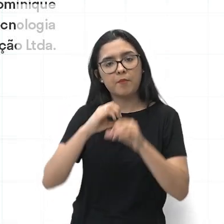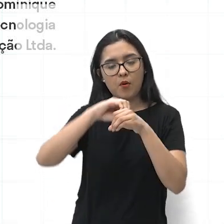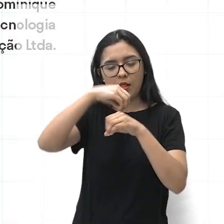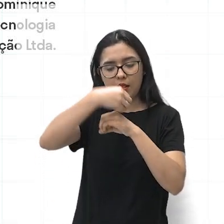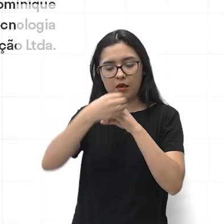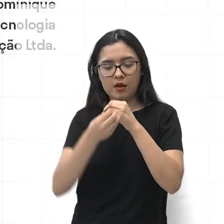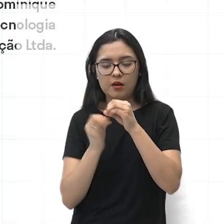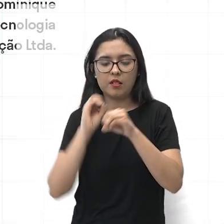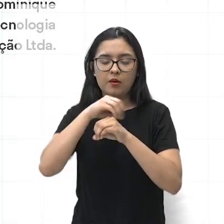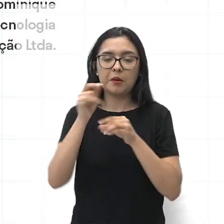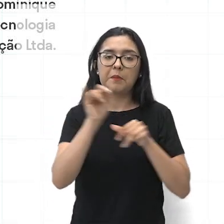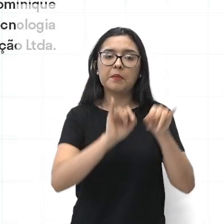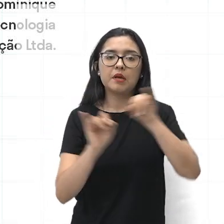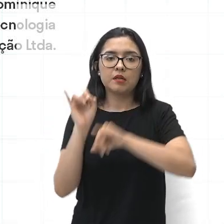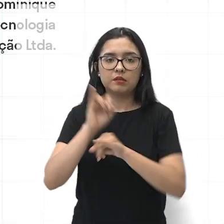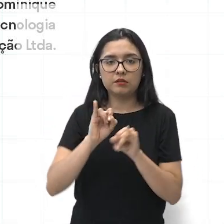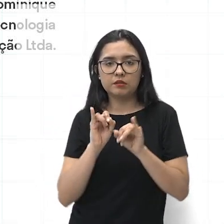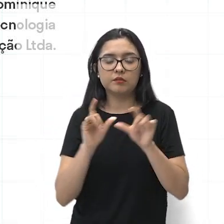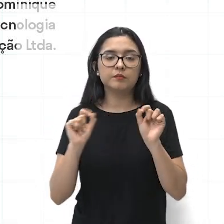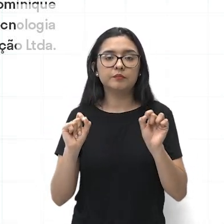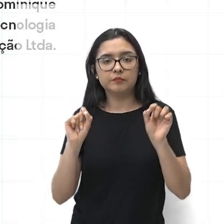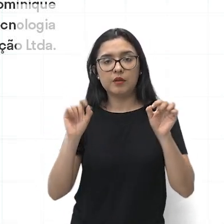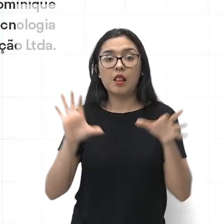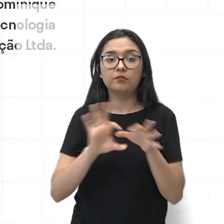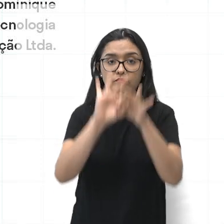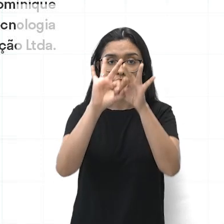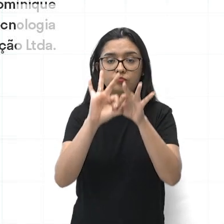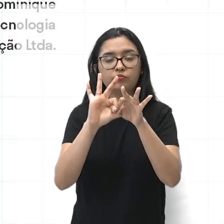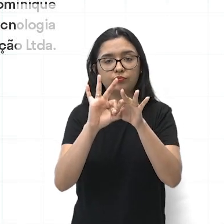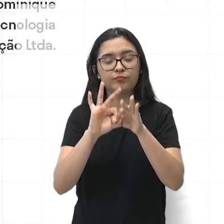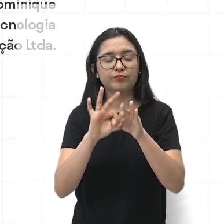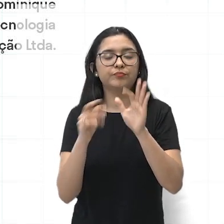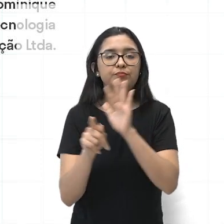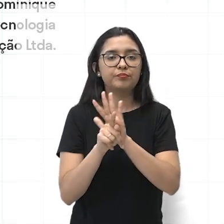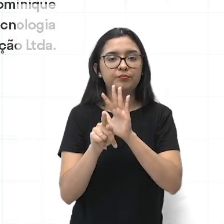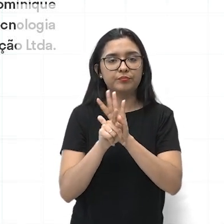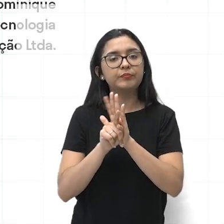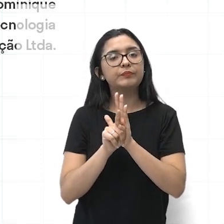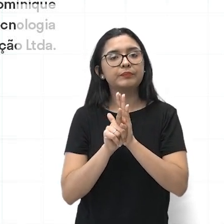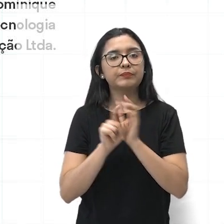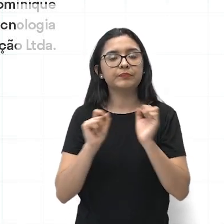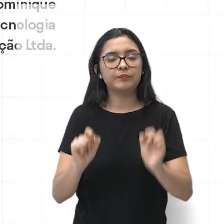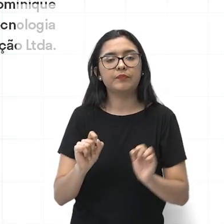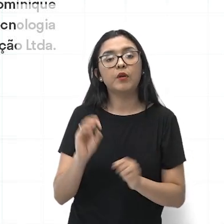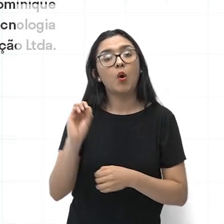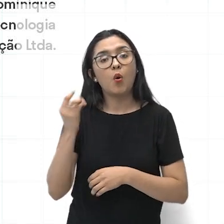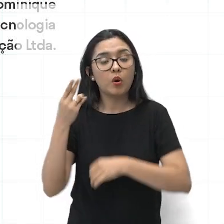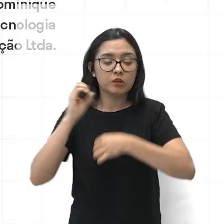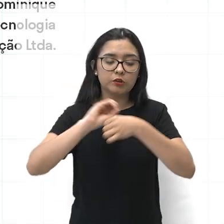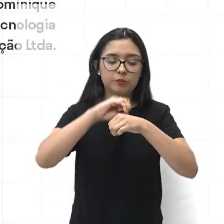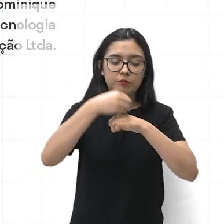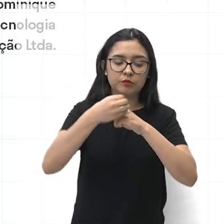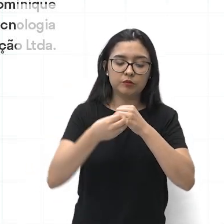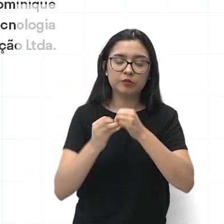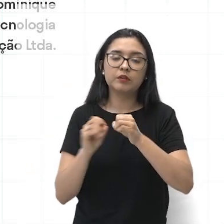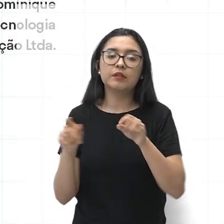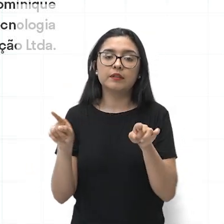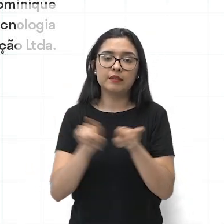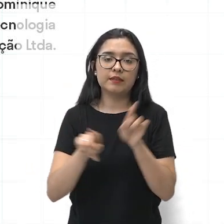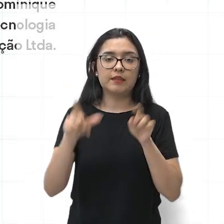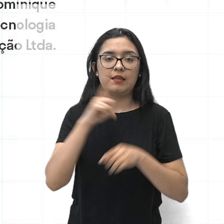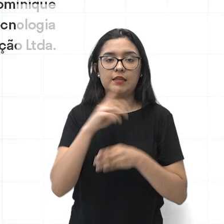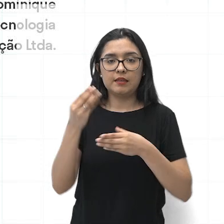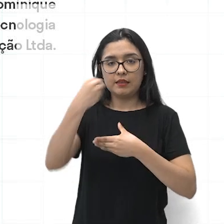moléculas químicas que se ligam aos receptores dos dendritos, que vão ser outras moléculas presentes na